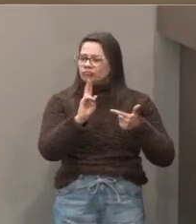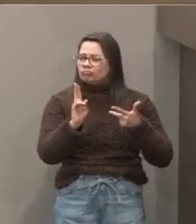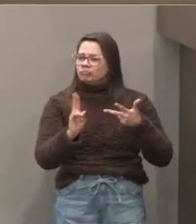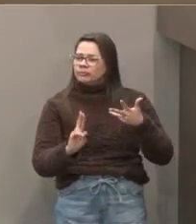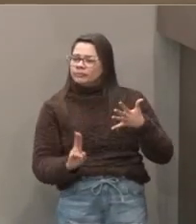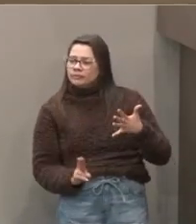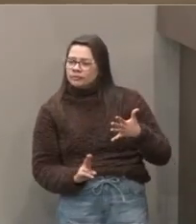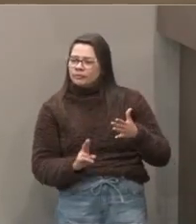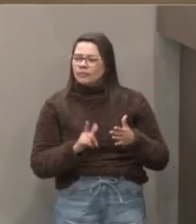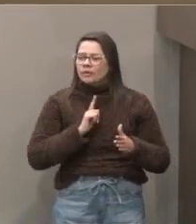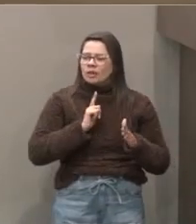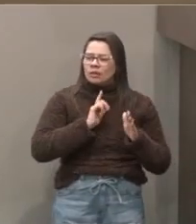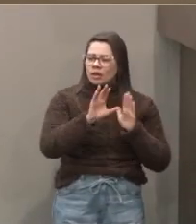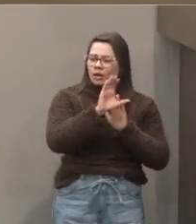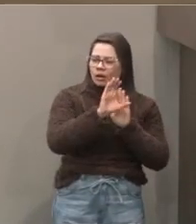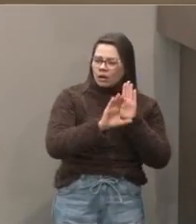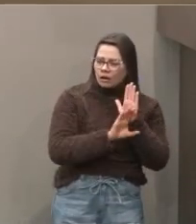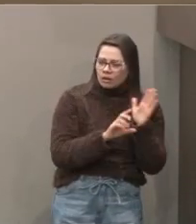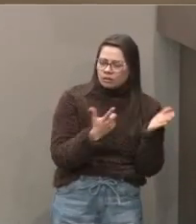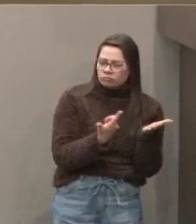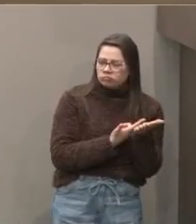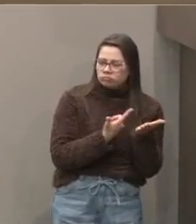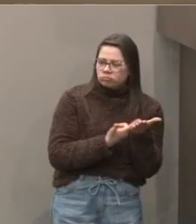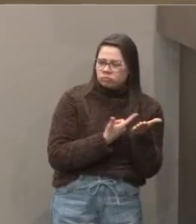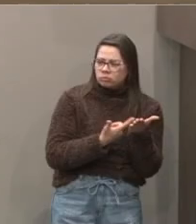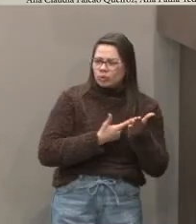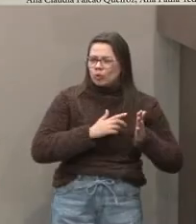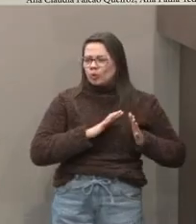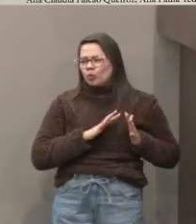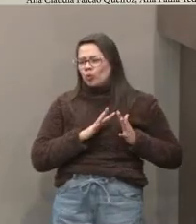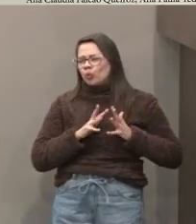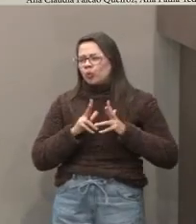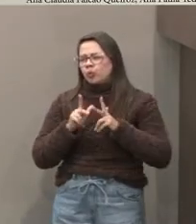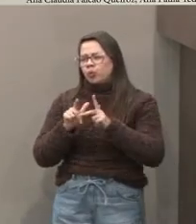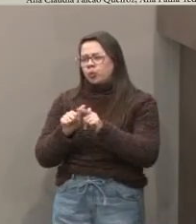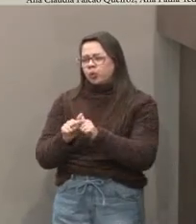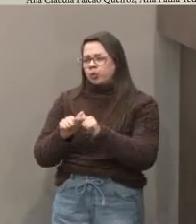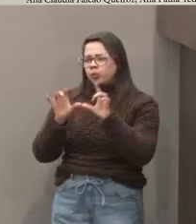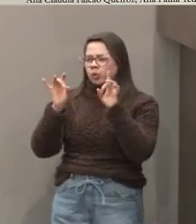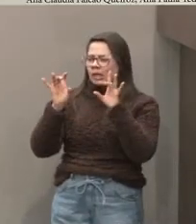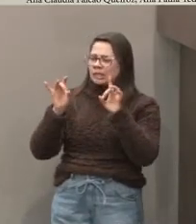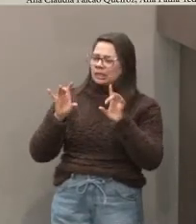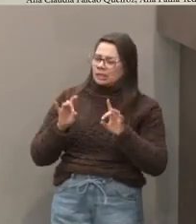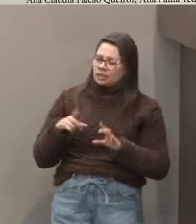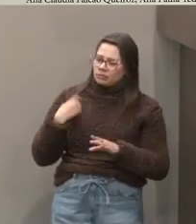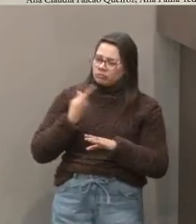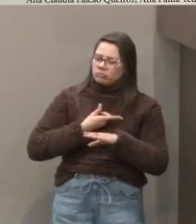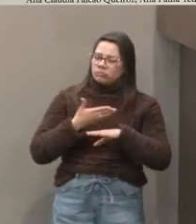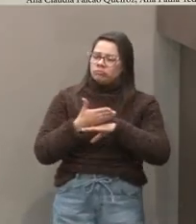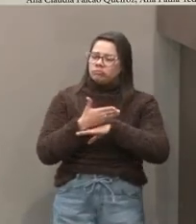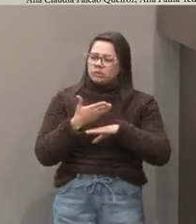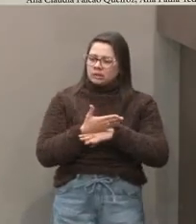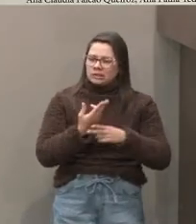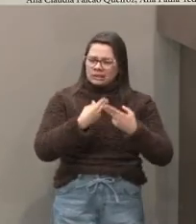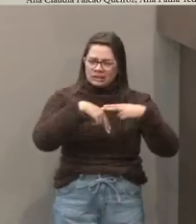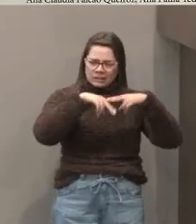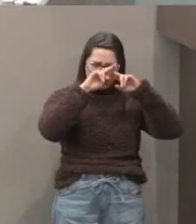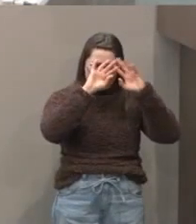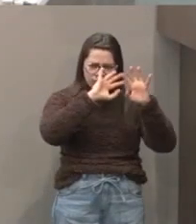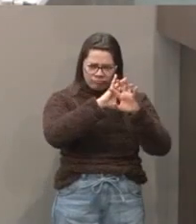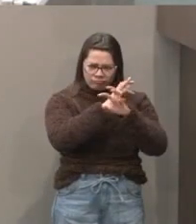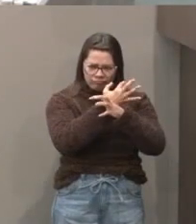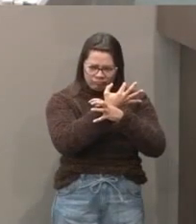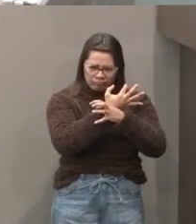estão em capítulos de livros de todas as especialidades que participamos. O trauma esquelético, o